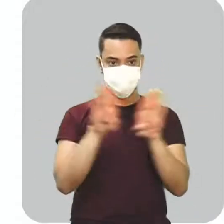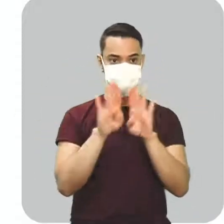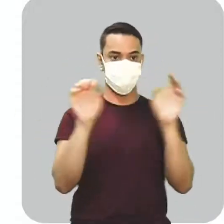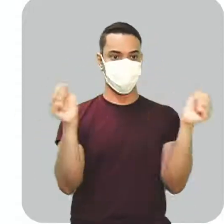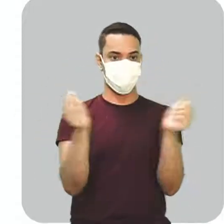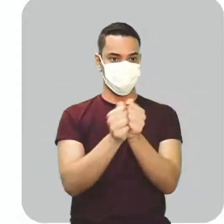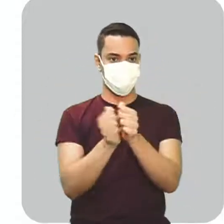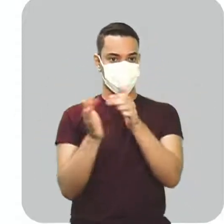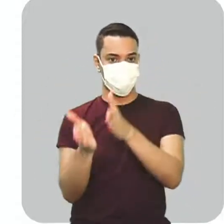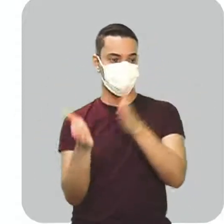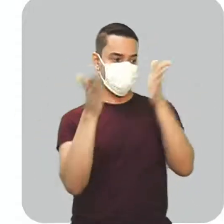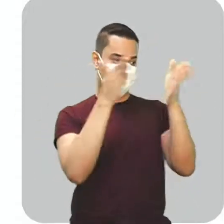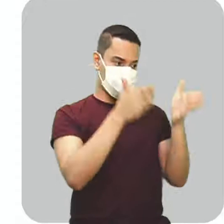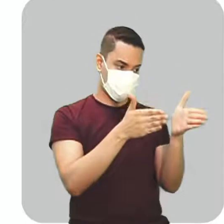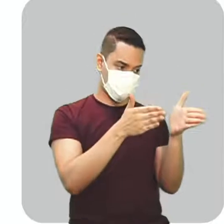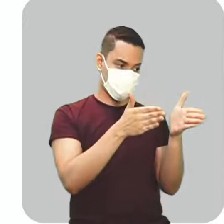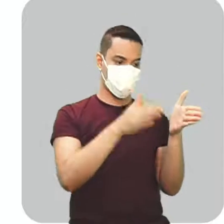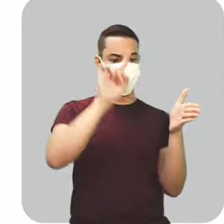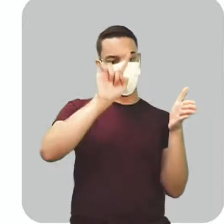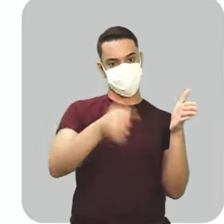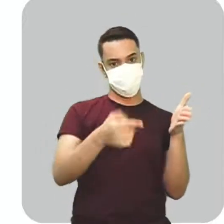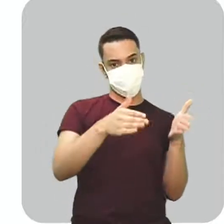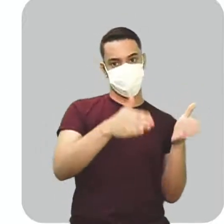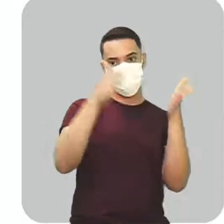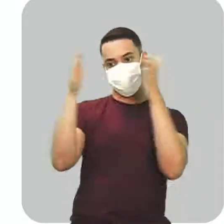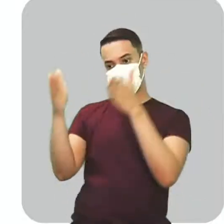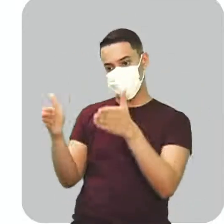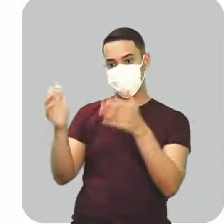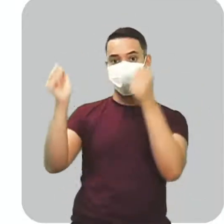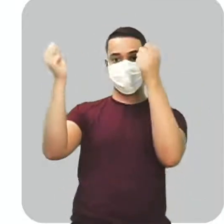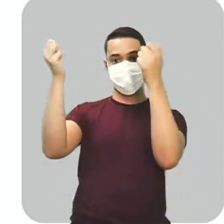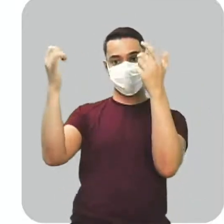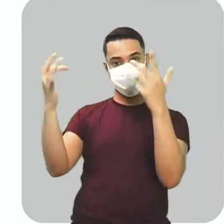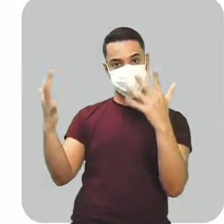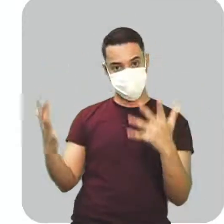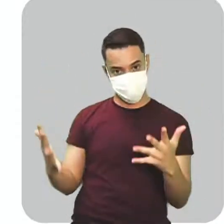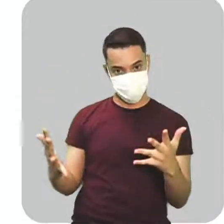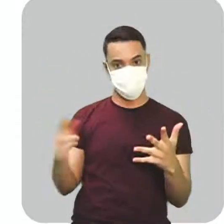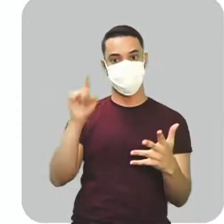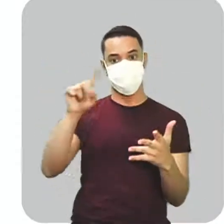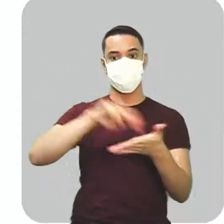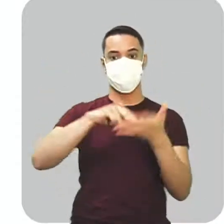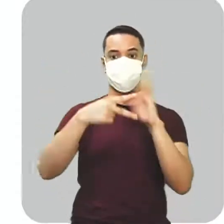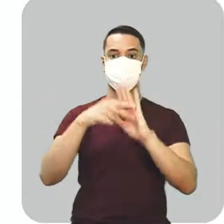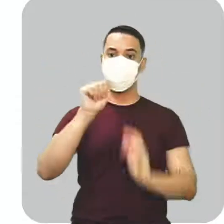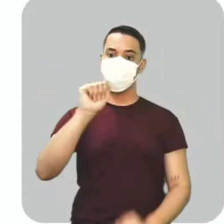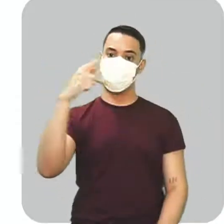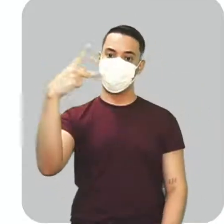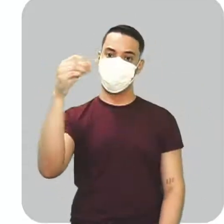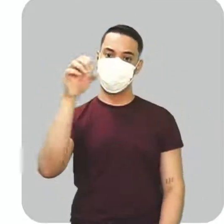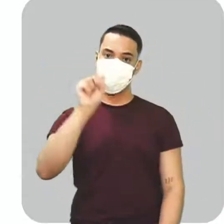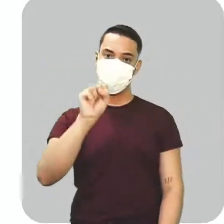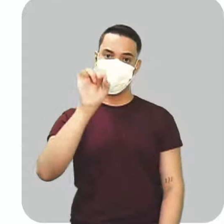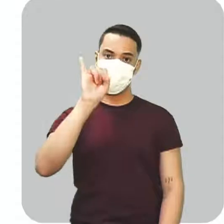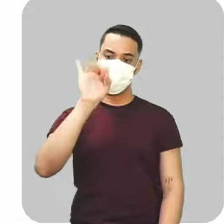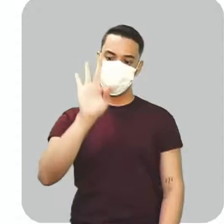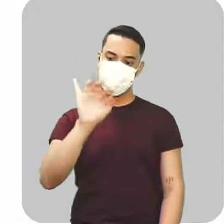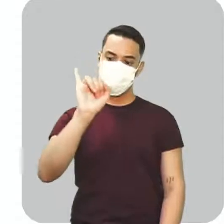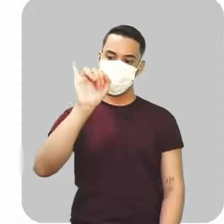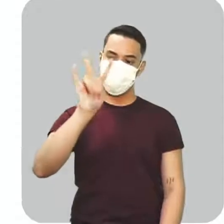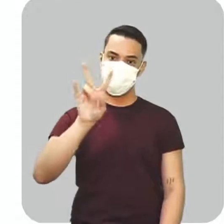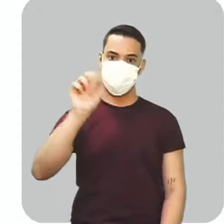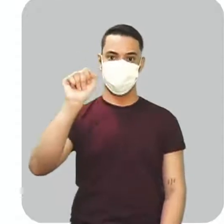depois do algo. Beleza? E a parte que está explicando, né? Que é o aposto. Aí está tendo função de aposto, que é